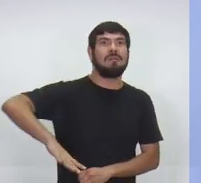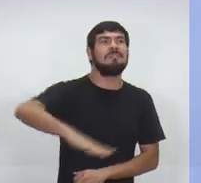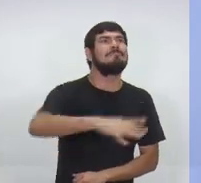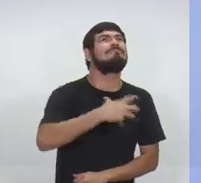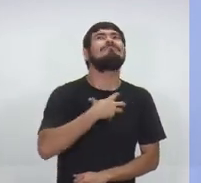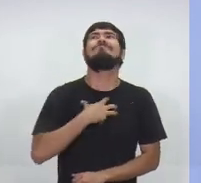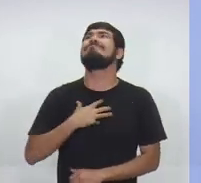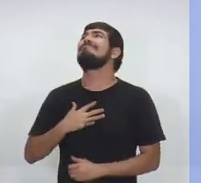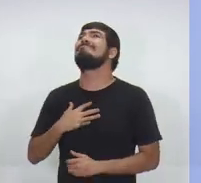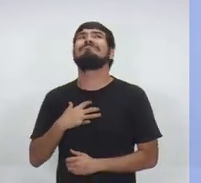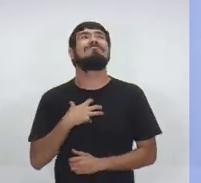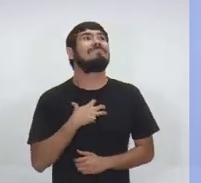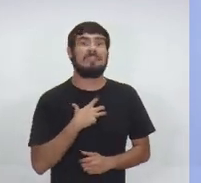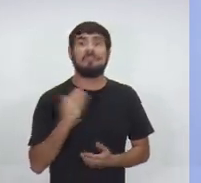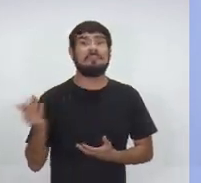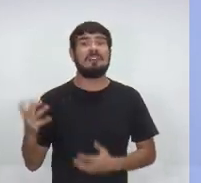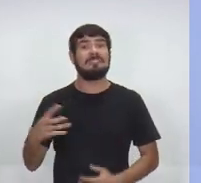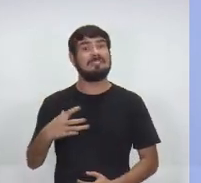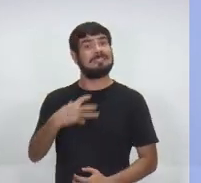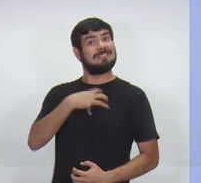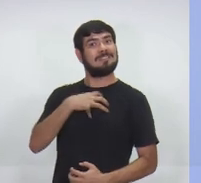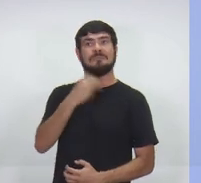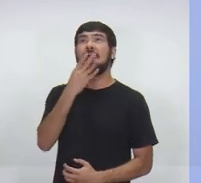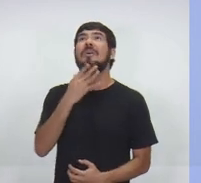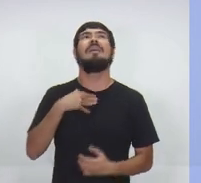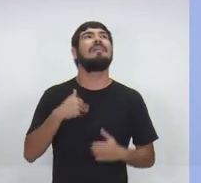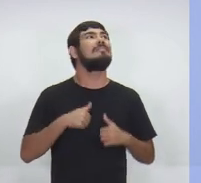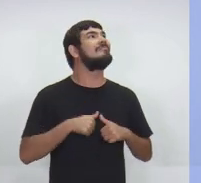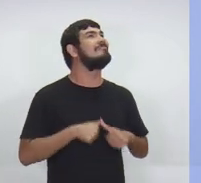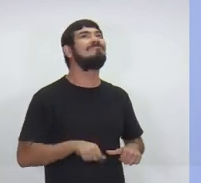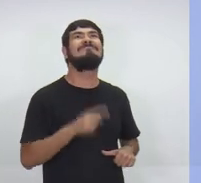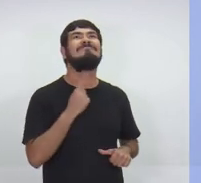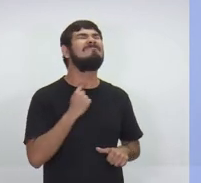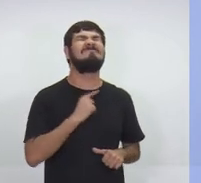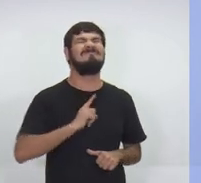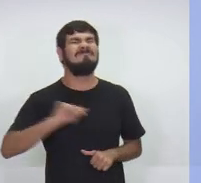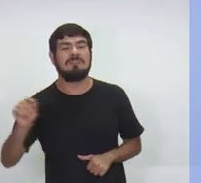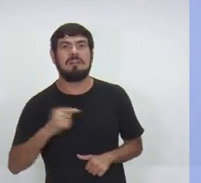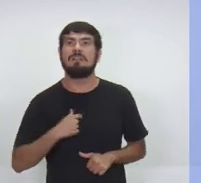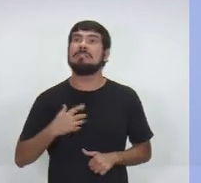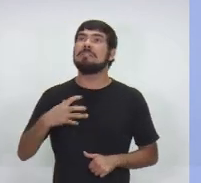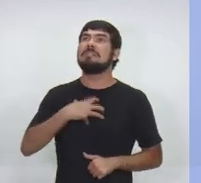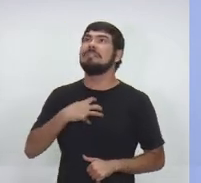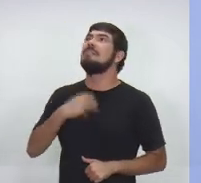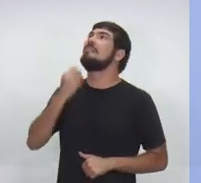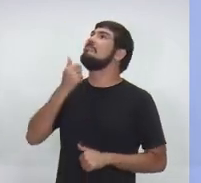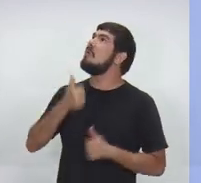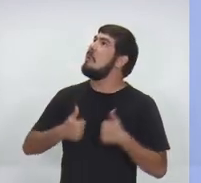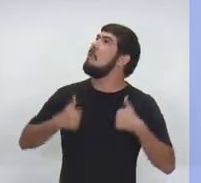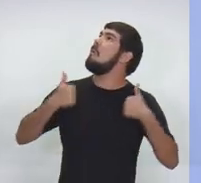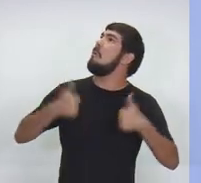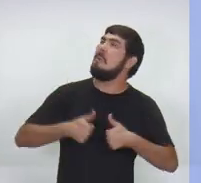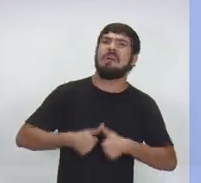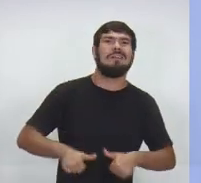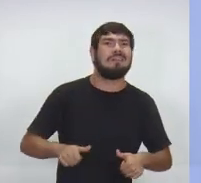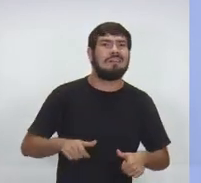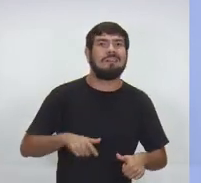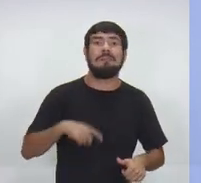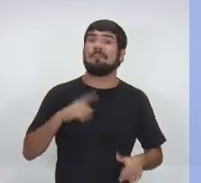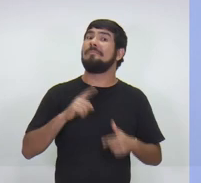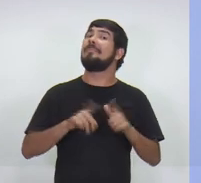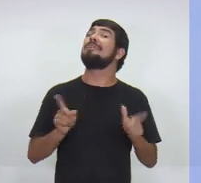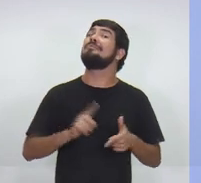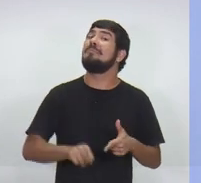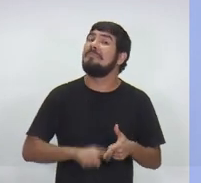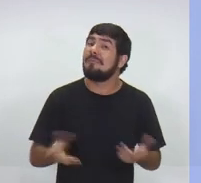quando os jovens se sentir o ambiente bom e ele fica quando eu senti o ambiente bom e não fica agora um problema que nós enfrentamos neste